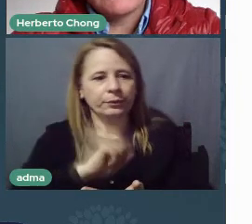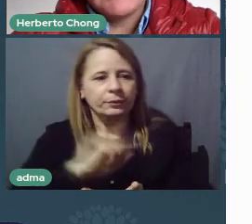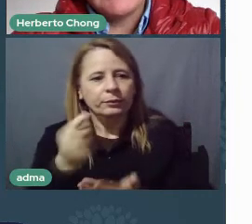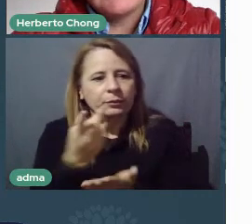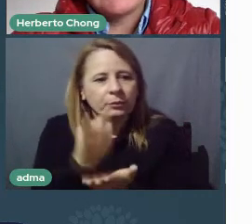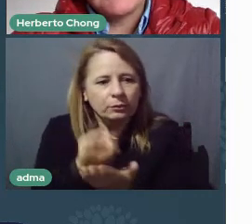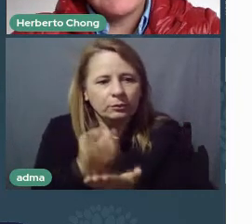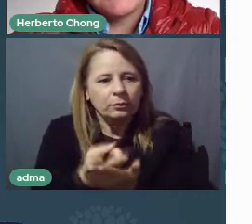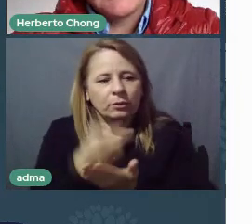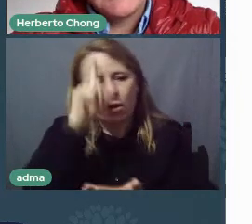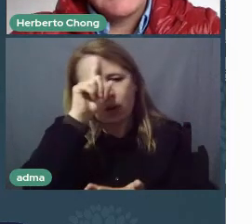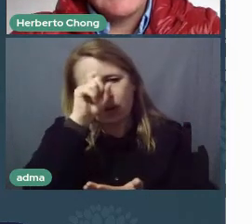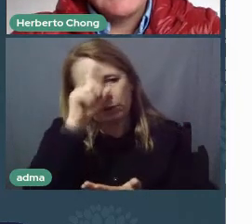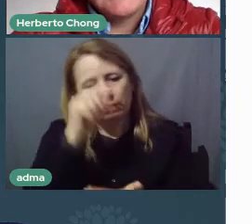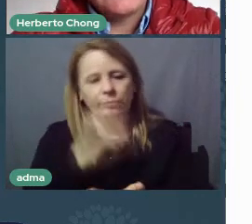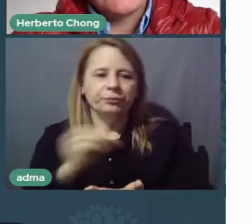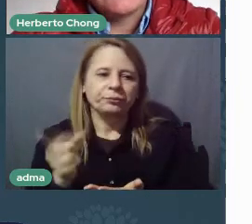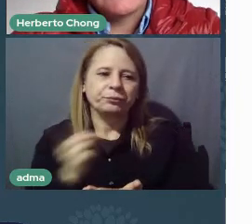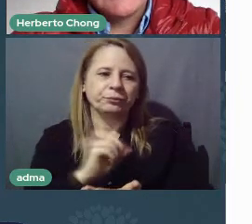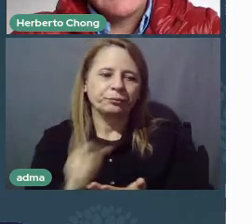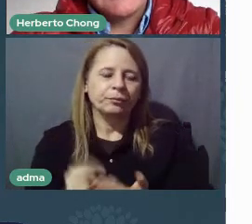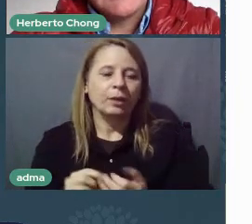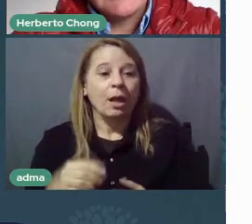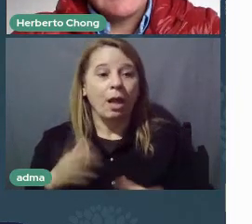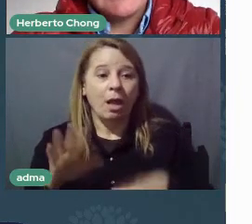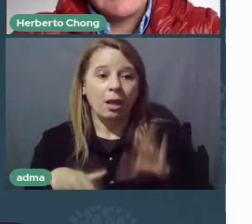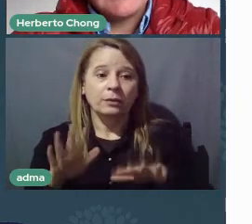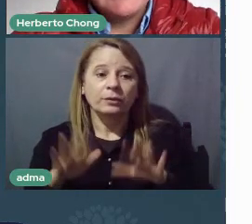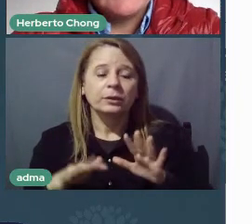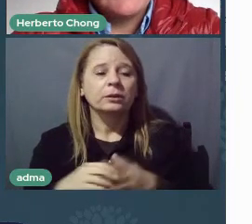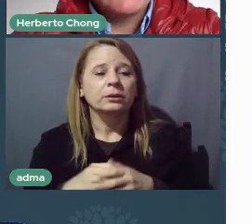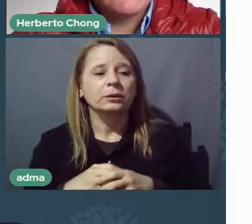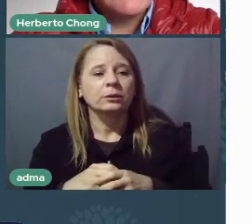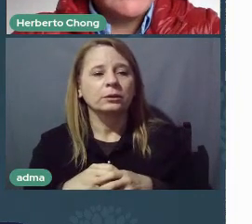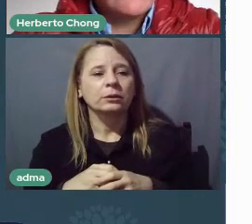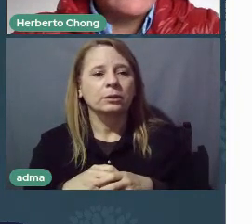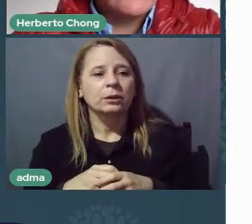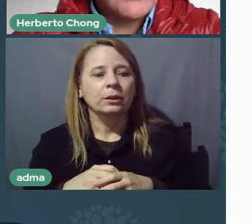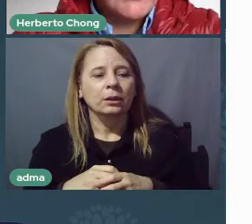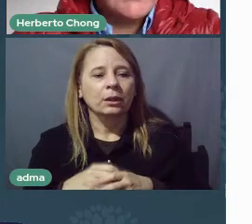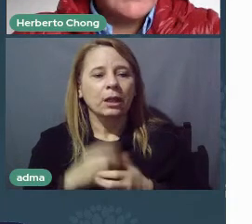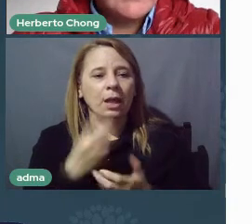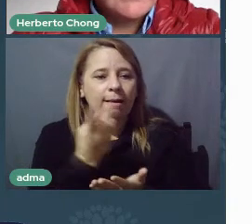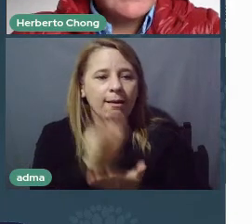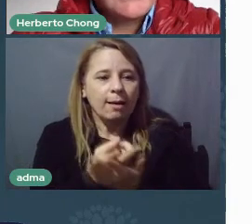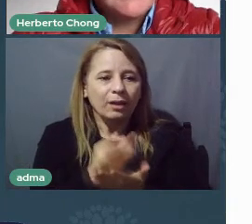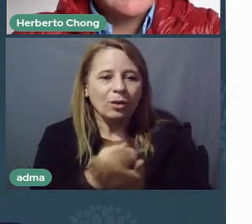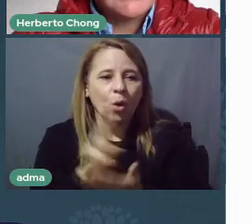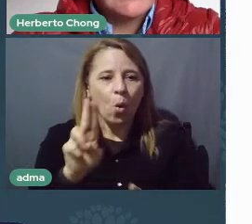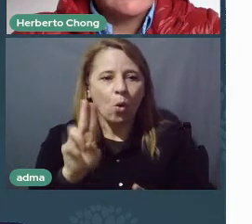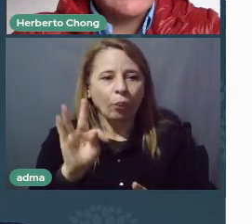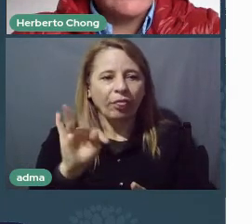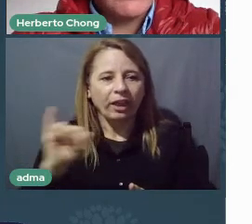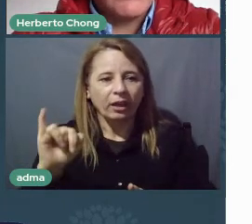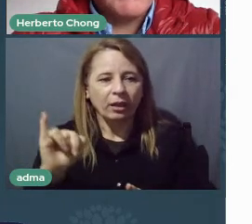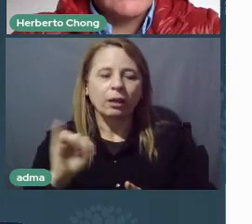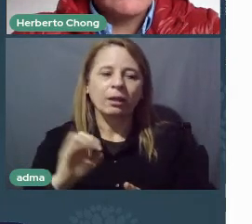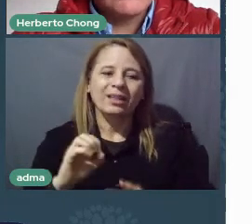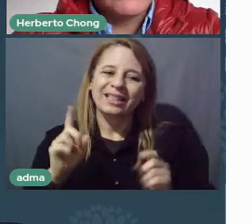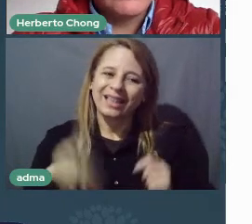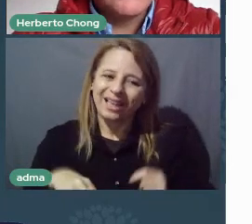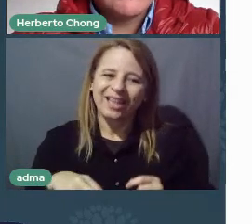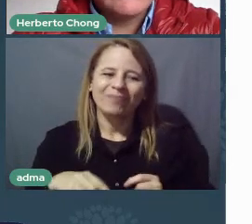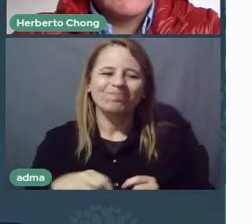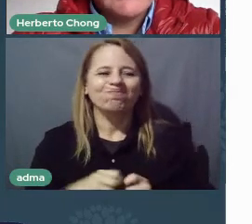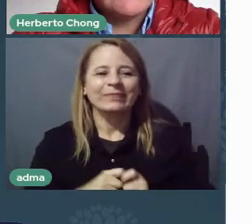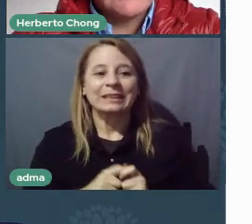internações frequentes, seja em leitos eletivos ou leitos de UTI, é que trazem o aumento